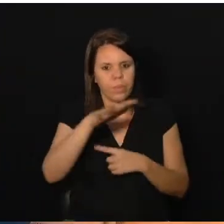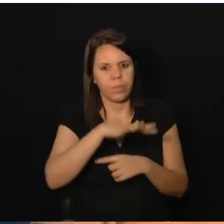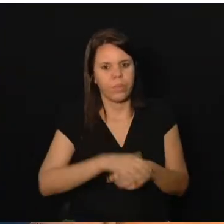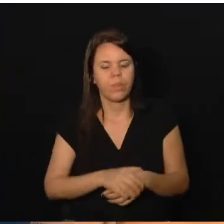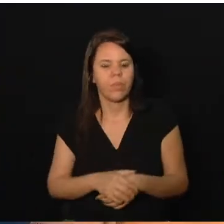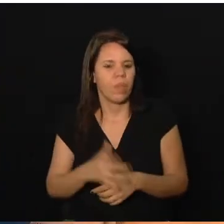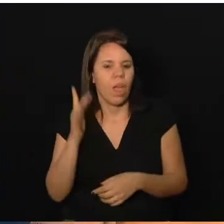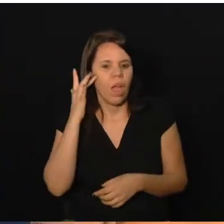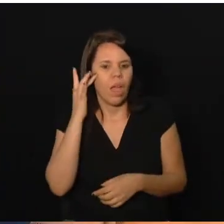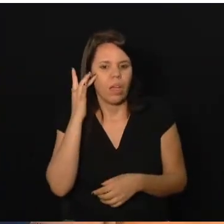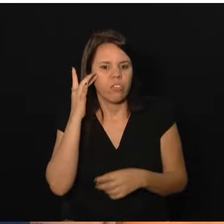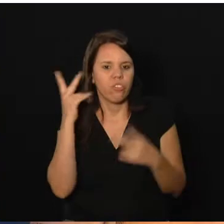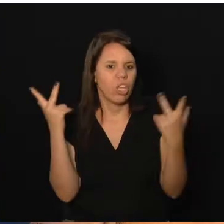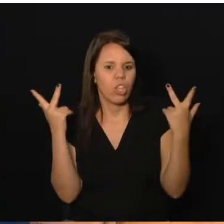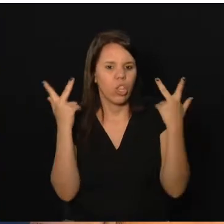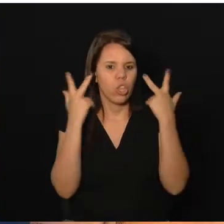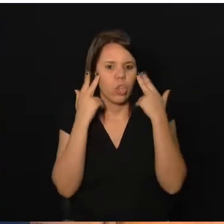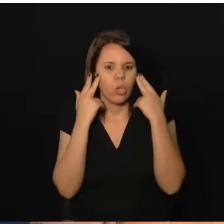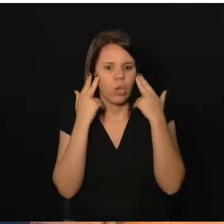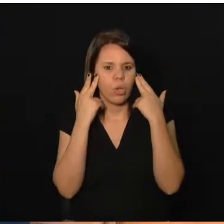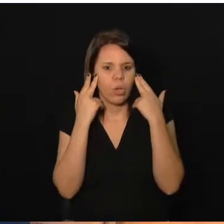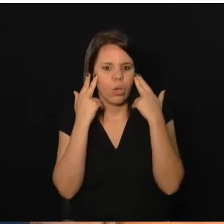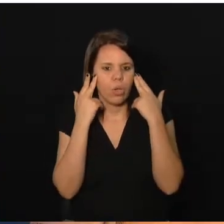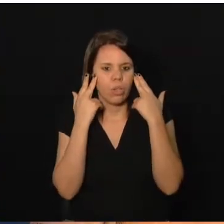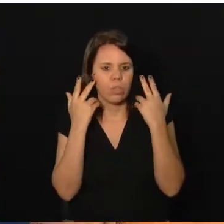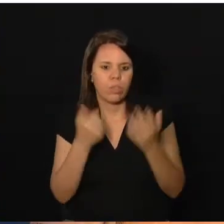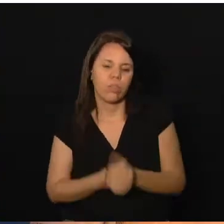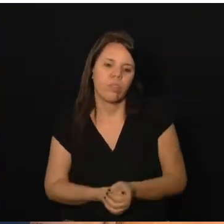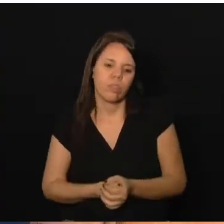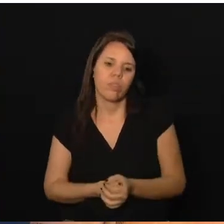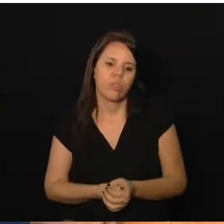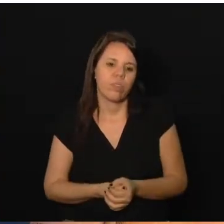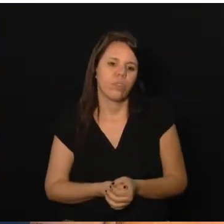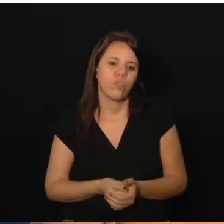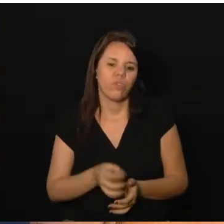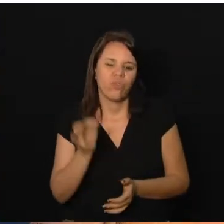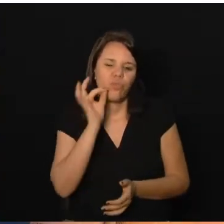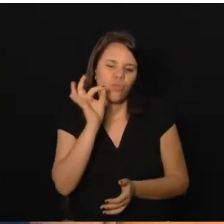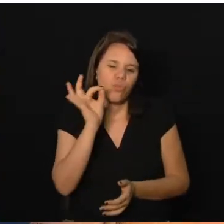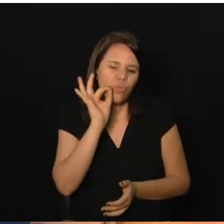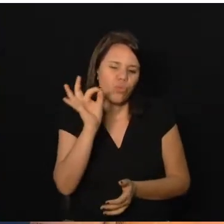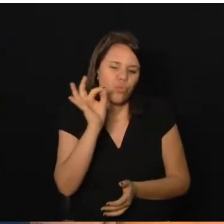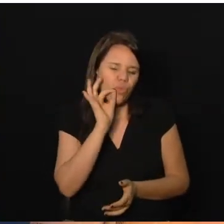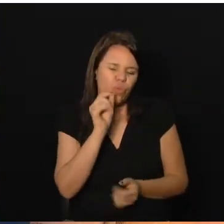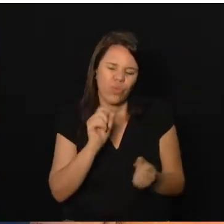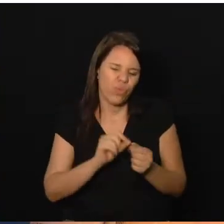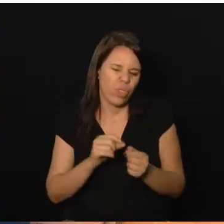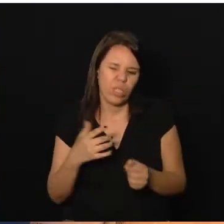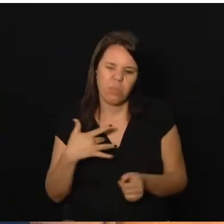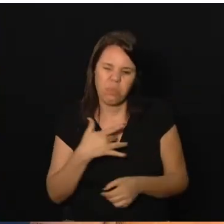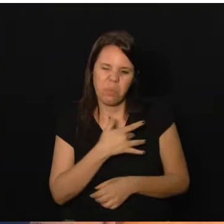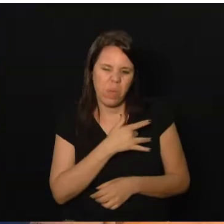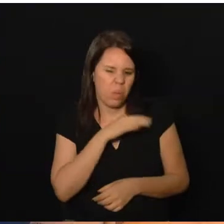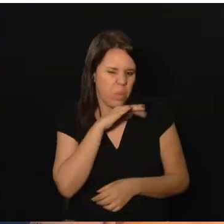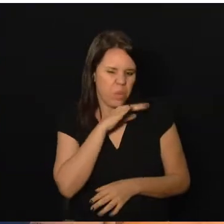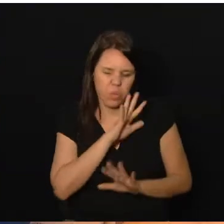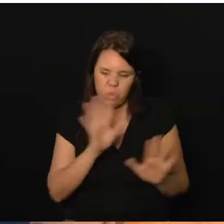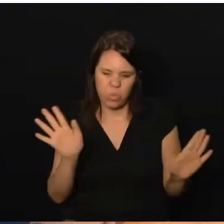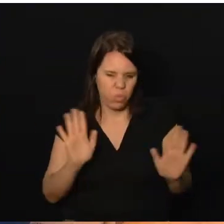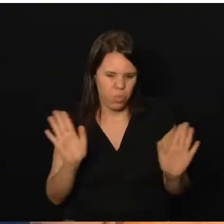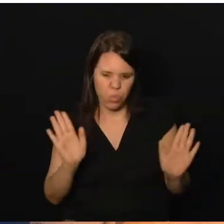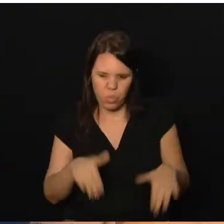comum, considera normal usar maconha, fumar maconha, porque não faz mal, porque, ou seja, existem